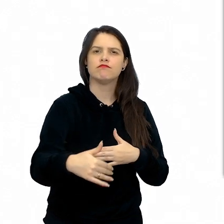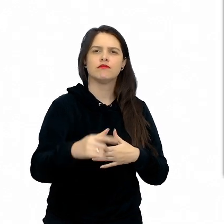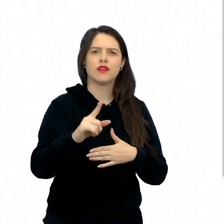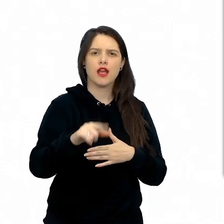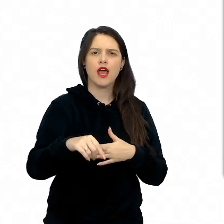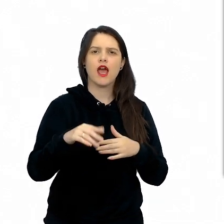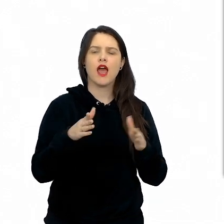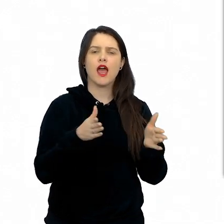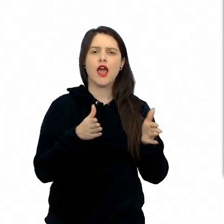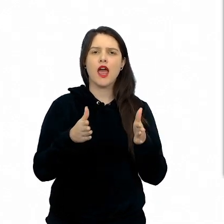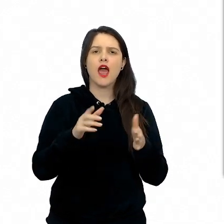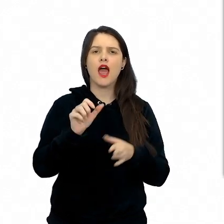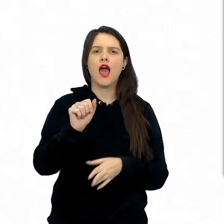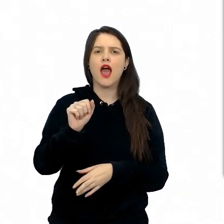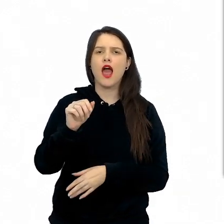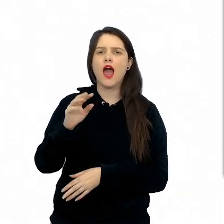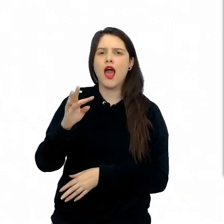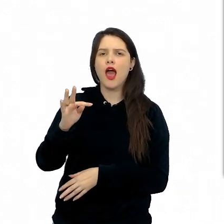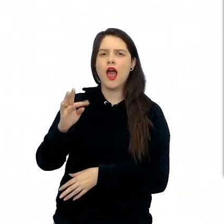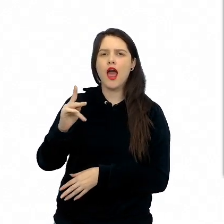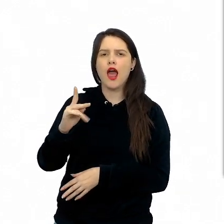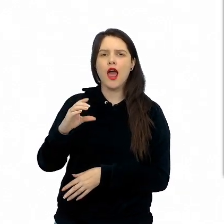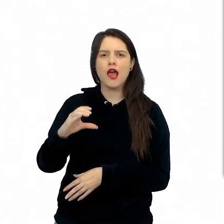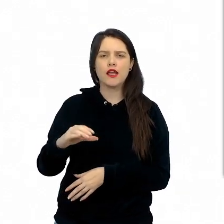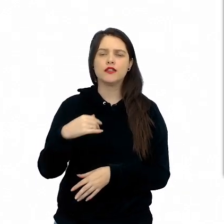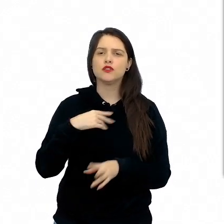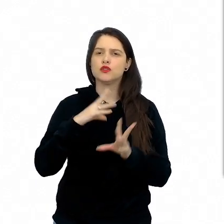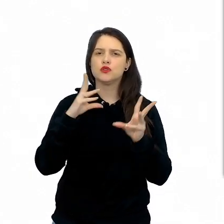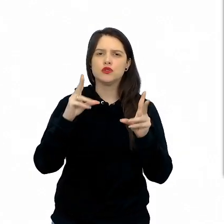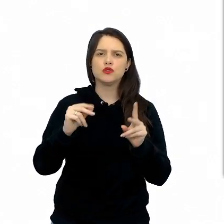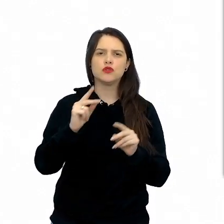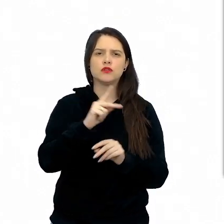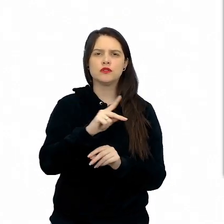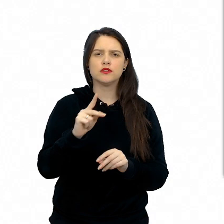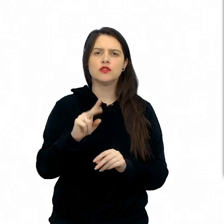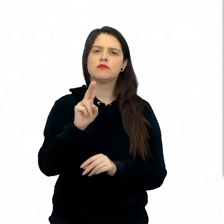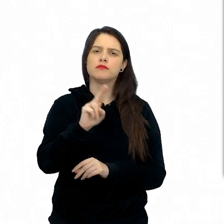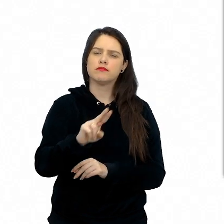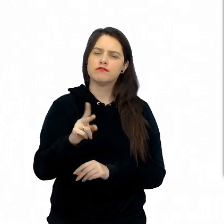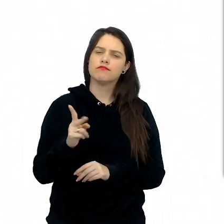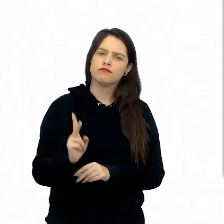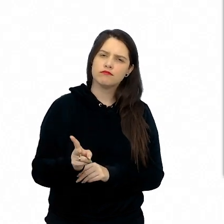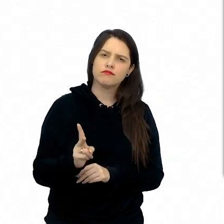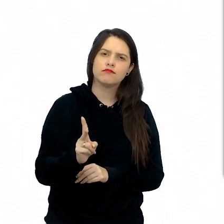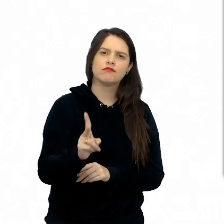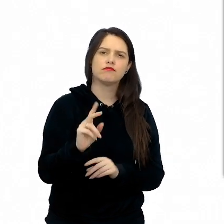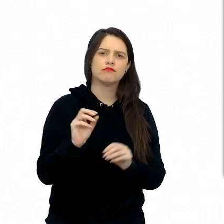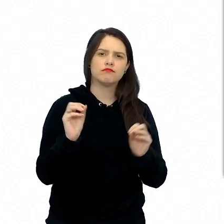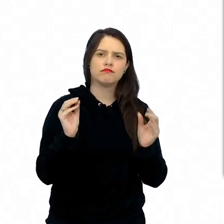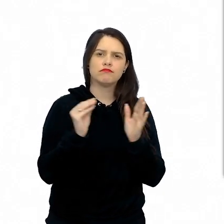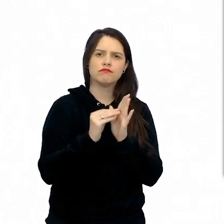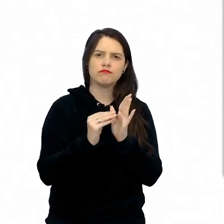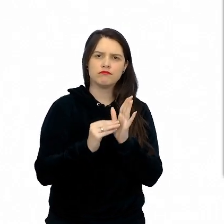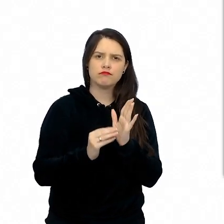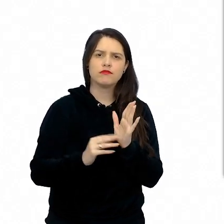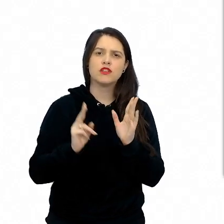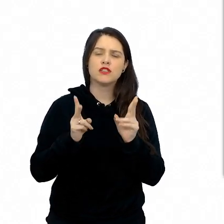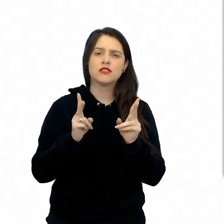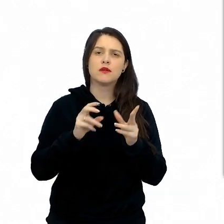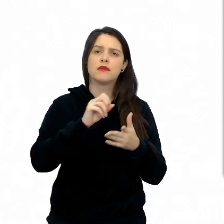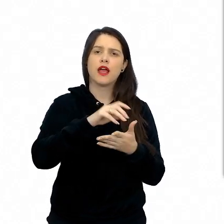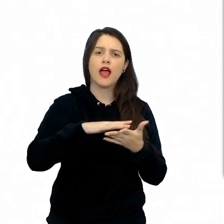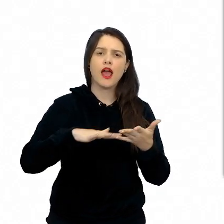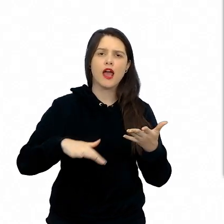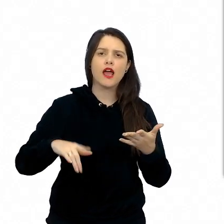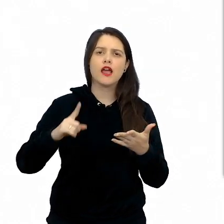de ATPC, é aquele em que todos os professores darão continuidade ao planejamento da sequência de